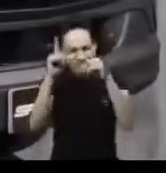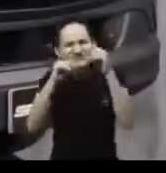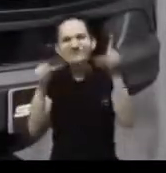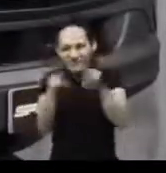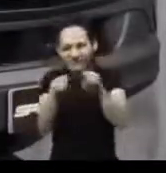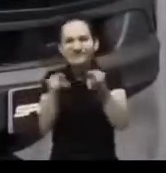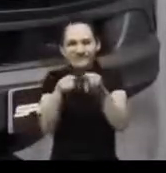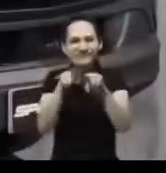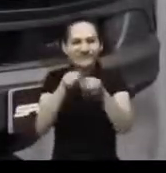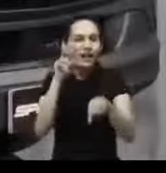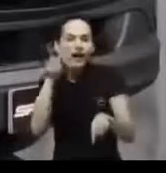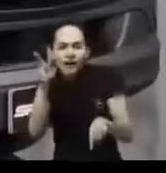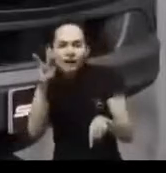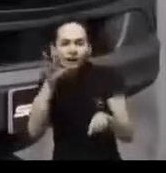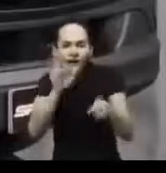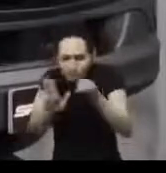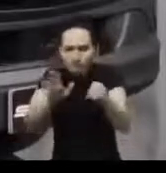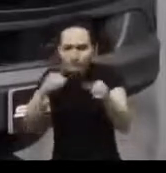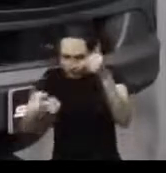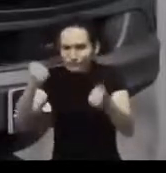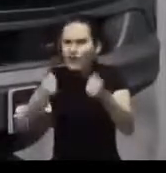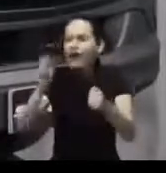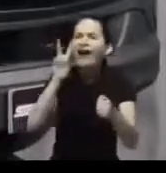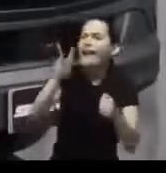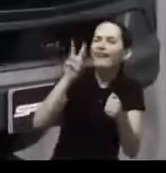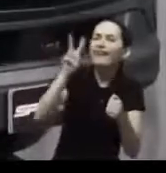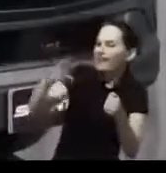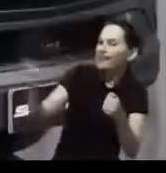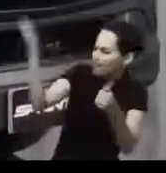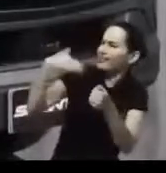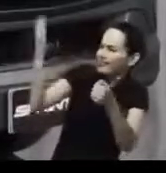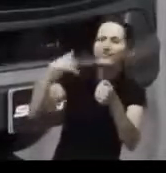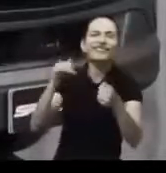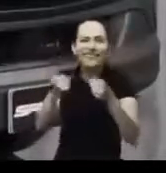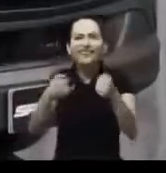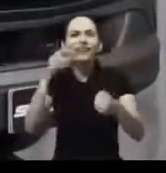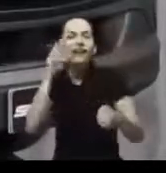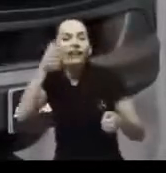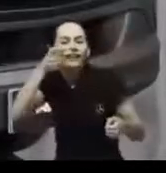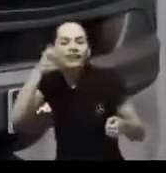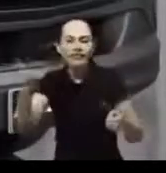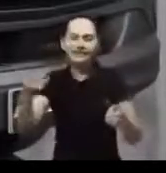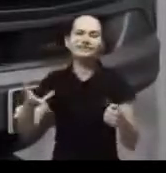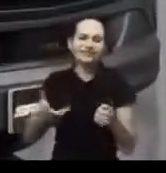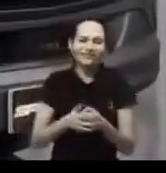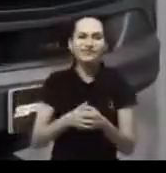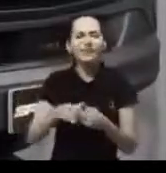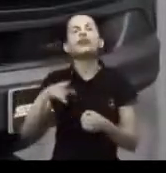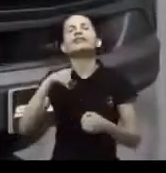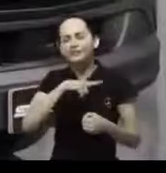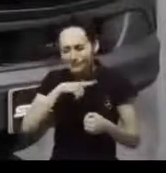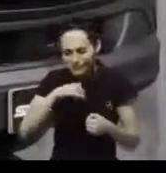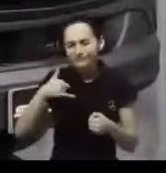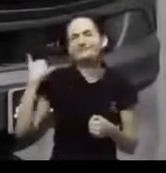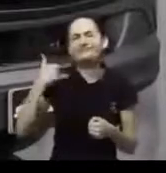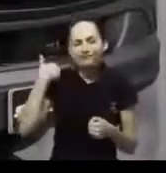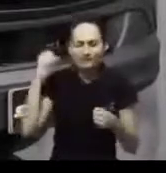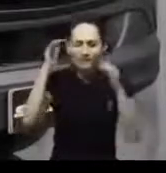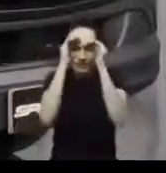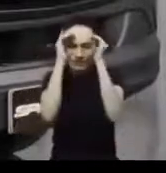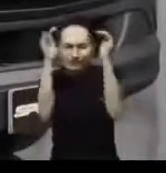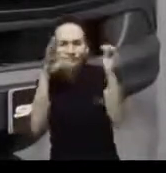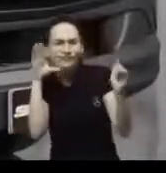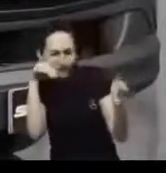Mercedes ela olha a fórmula 1 ela fala não vai lá e a sua empresa nem assistir então assim eu tenho um orgulho tremendo pela empresa em que